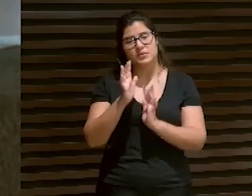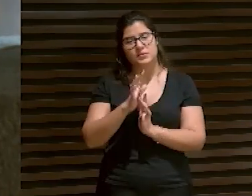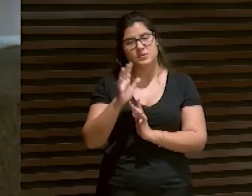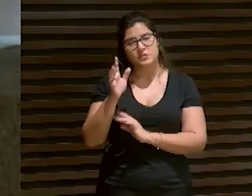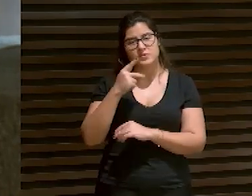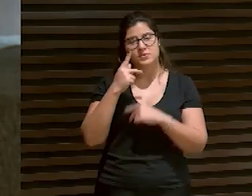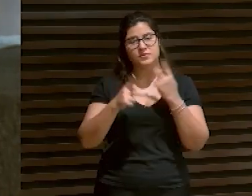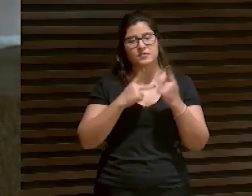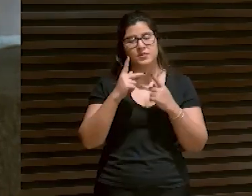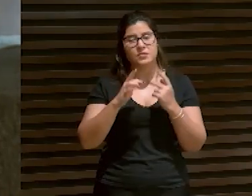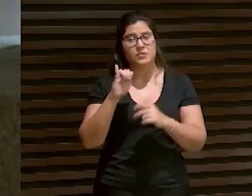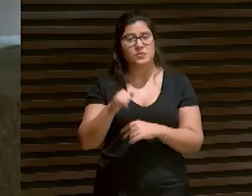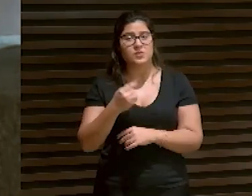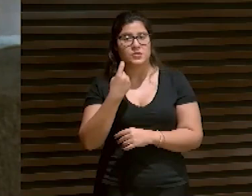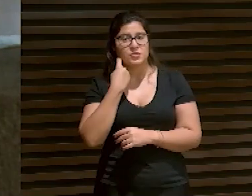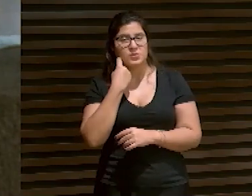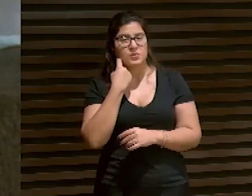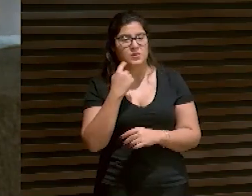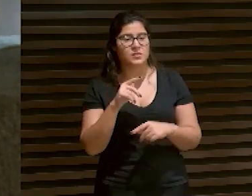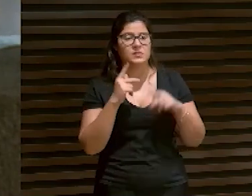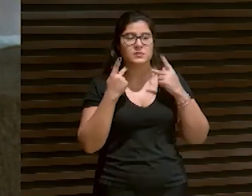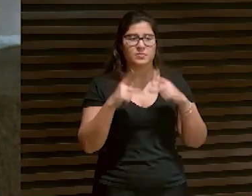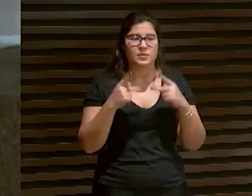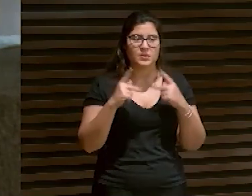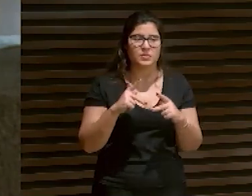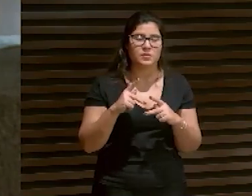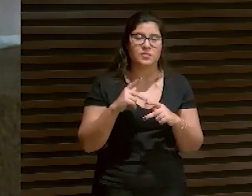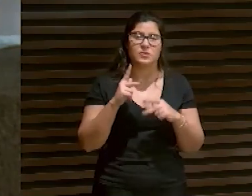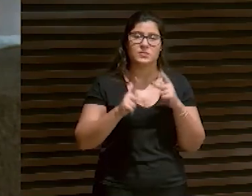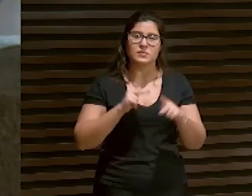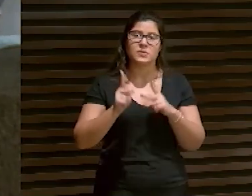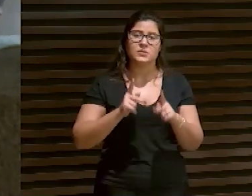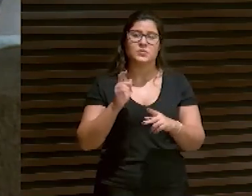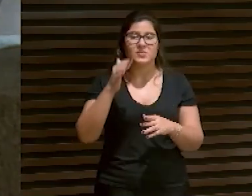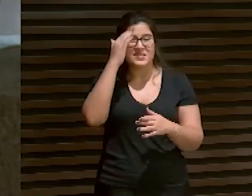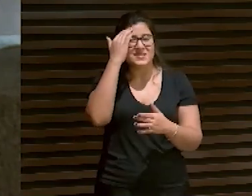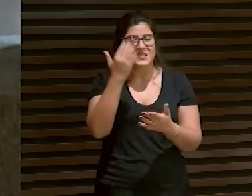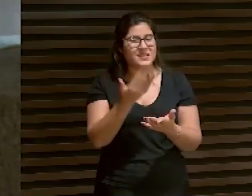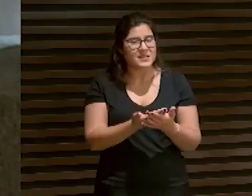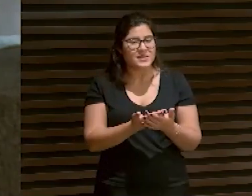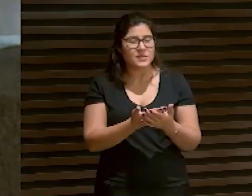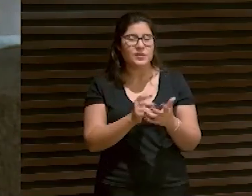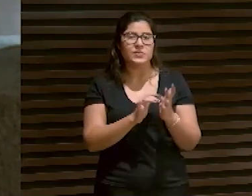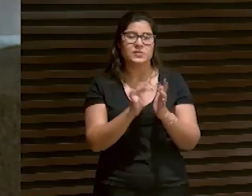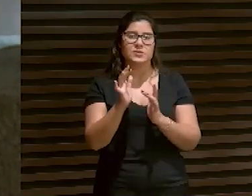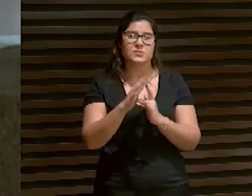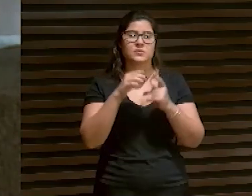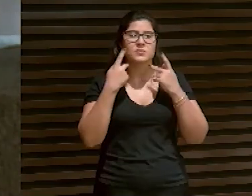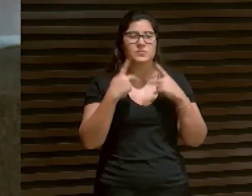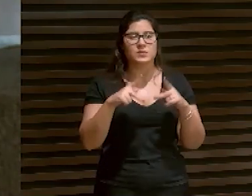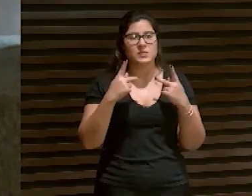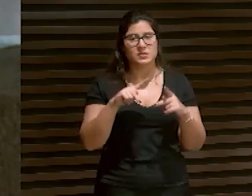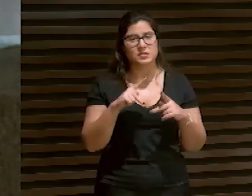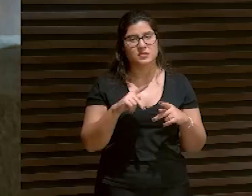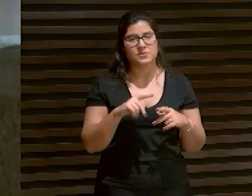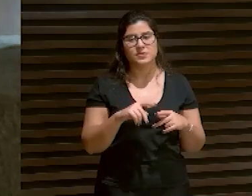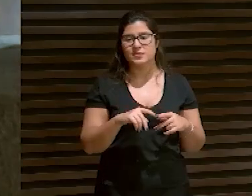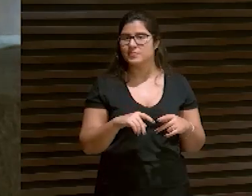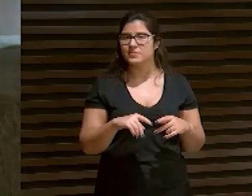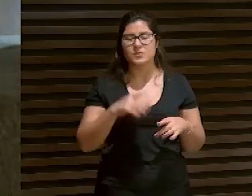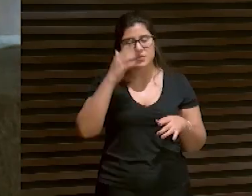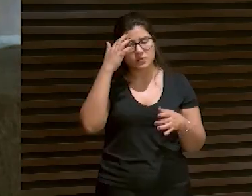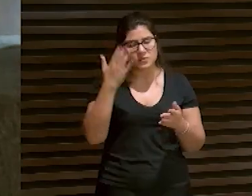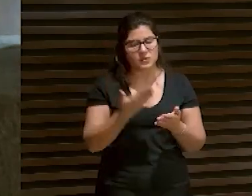que Jonas pregou e eles creram. E aqueles para quem Jesus pregava no seu tempo, não criam no próprio Filho de